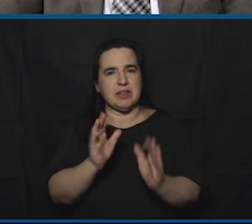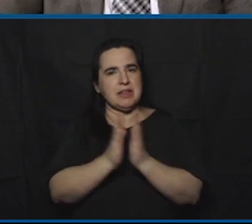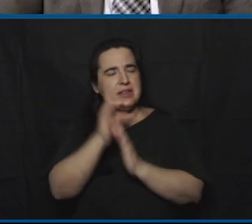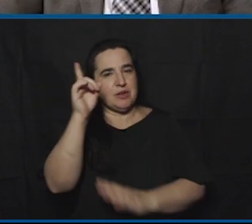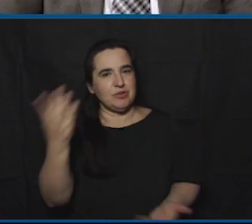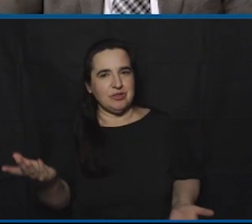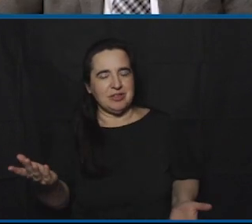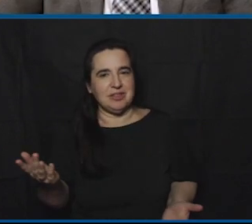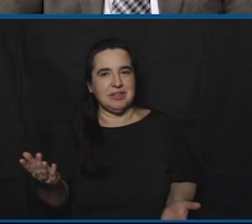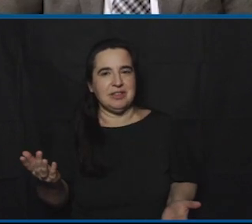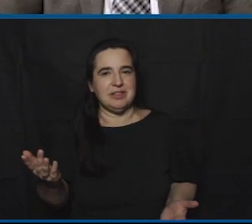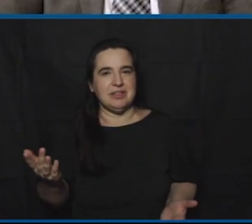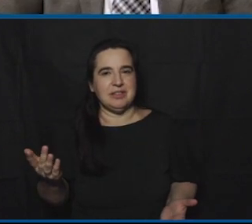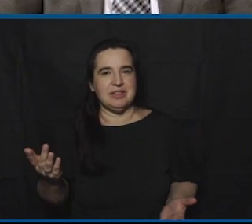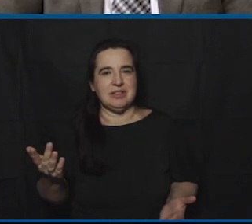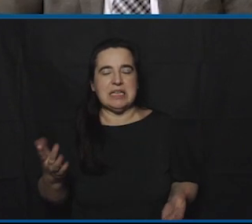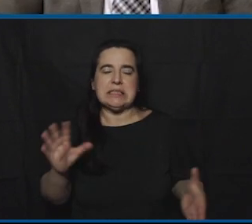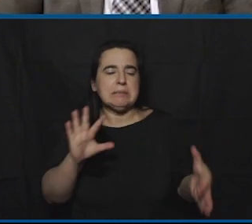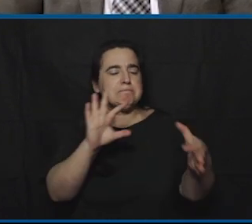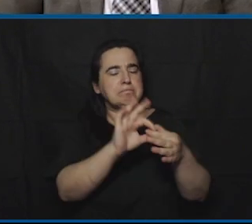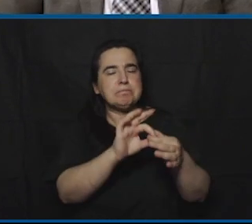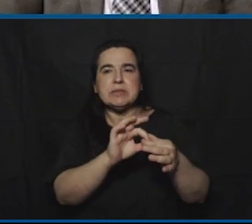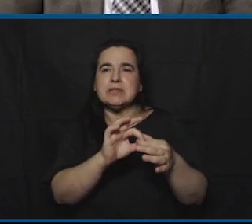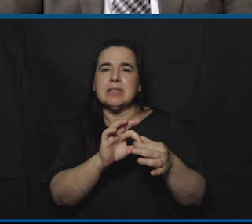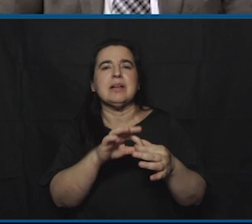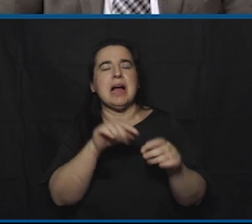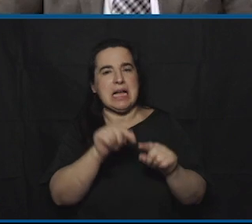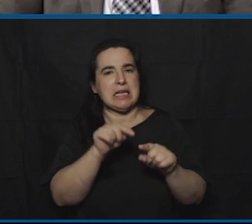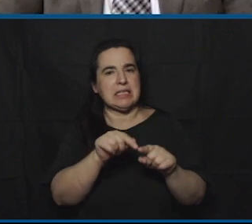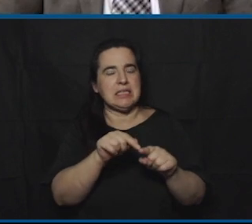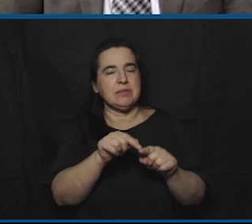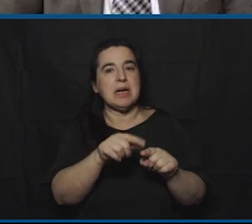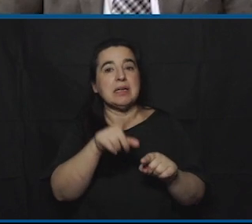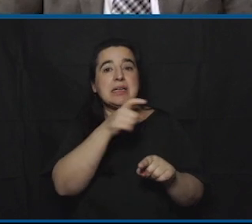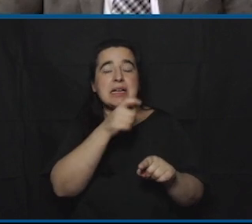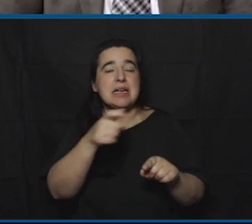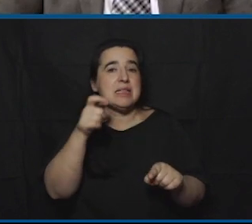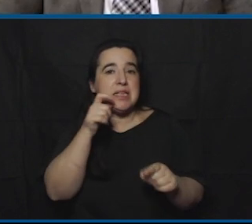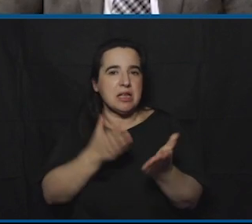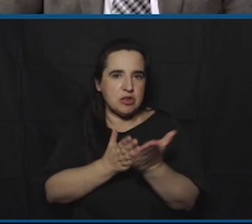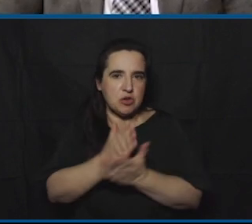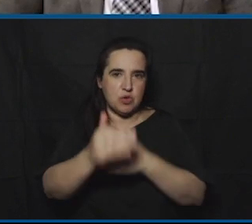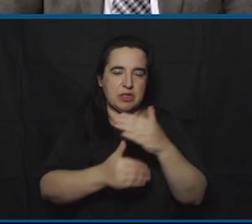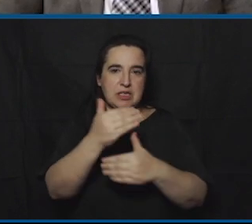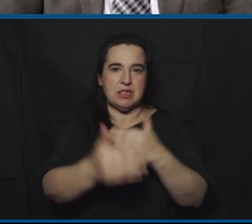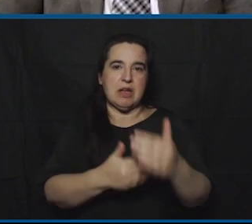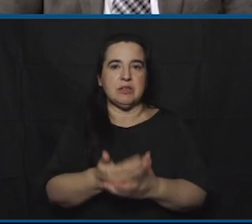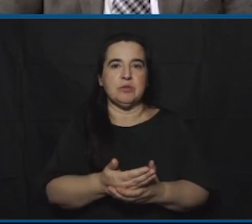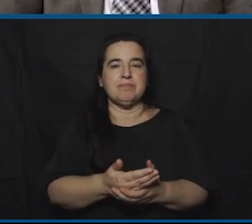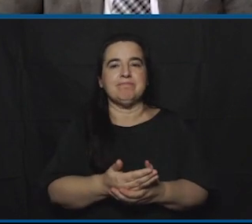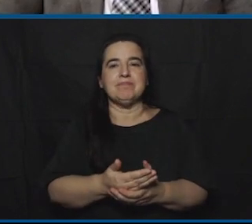perfeita de Deus. Portanto, está esta ligação estabelecida. Há aqui uma garantia de continuidade